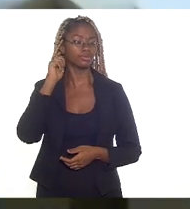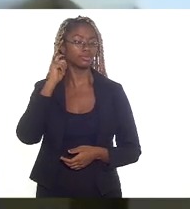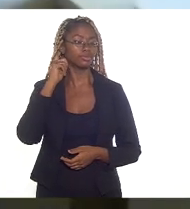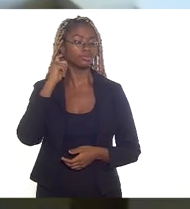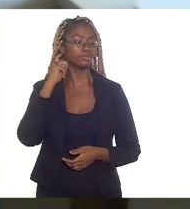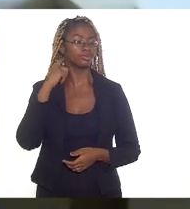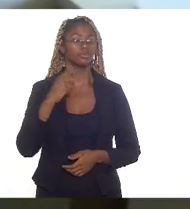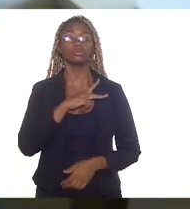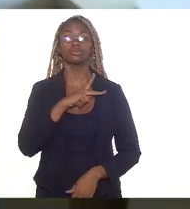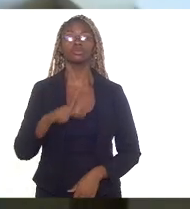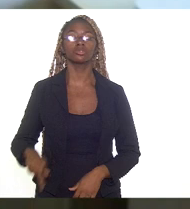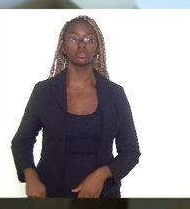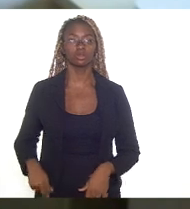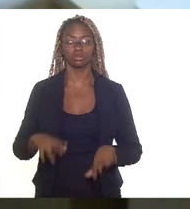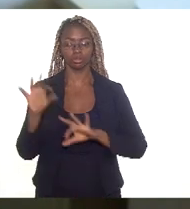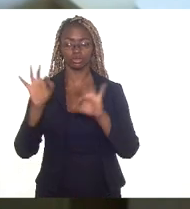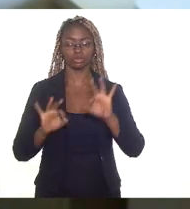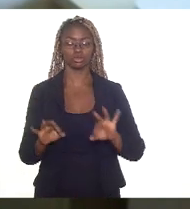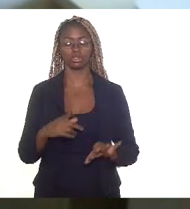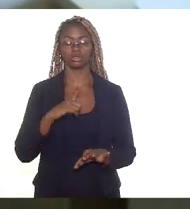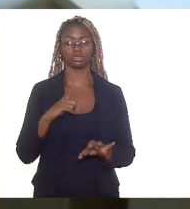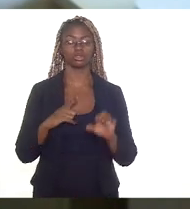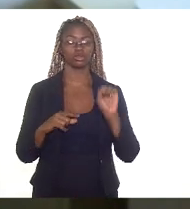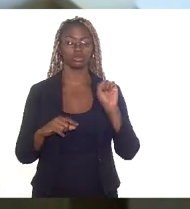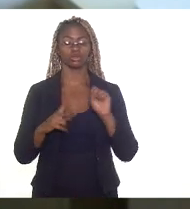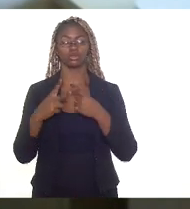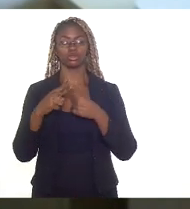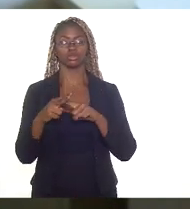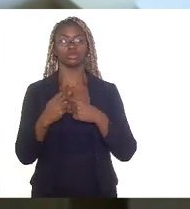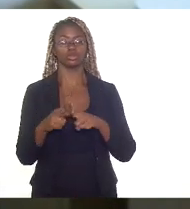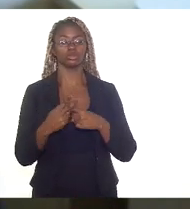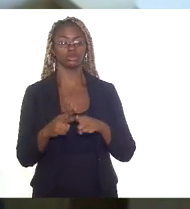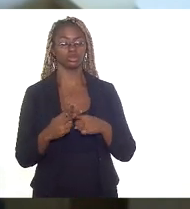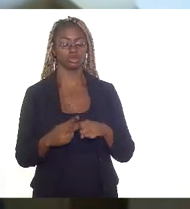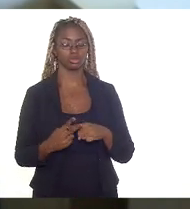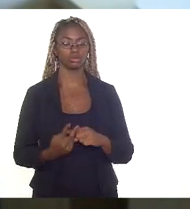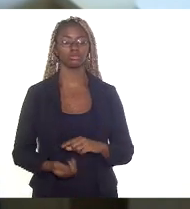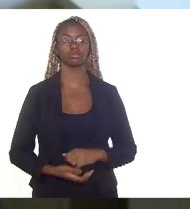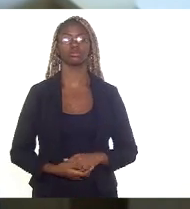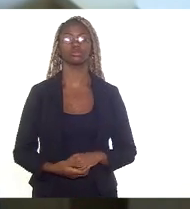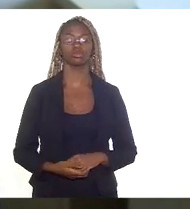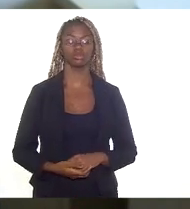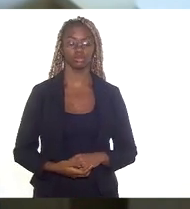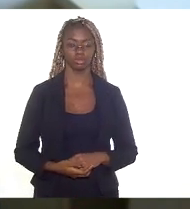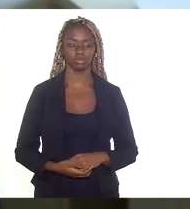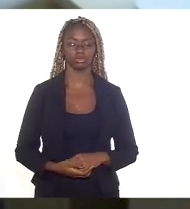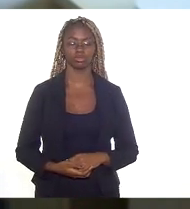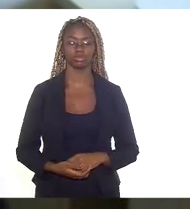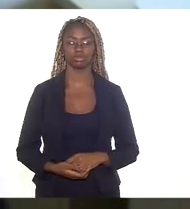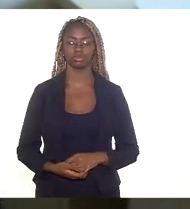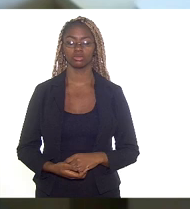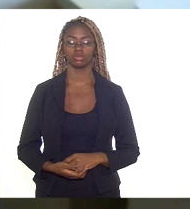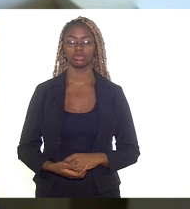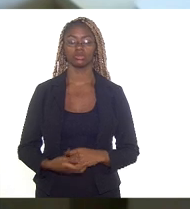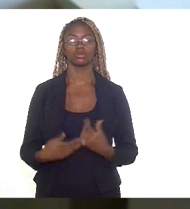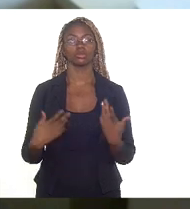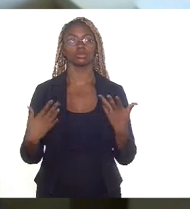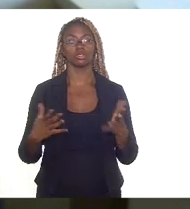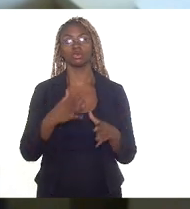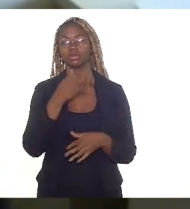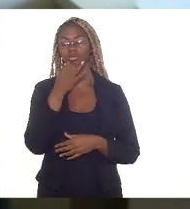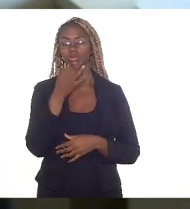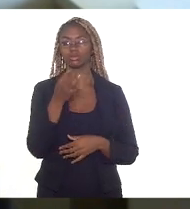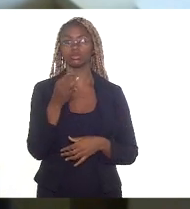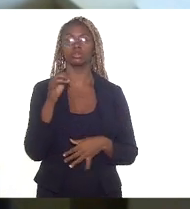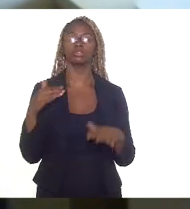projeto recebeu 8 emendas, 40, 25 e 21. E o parecer